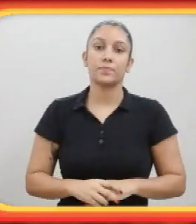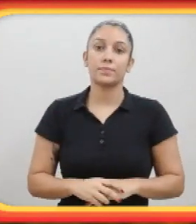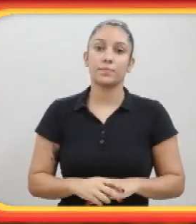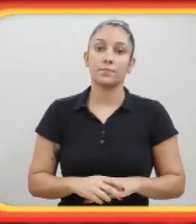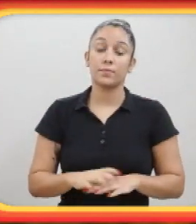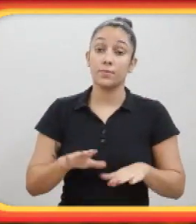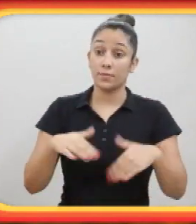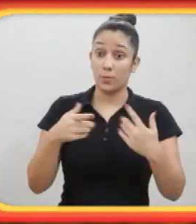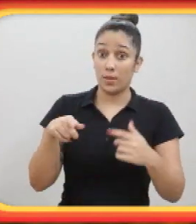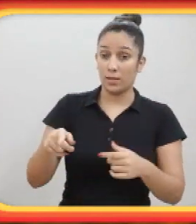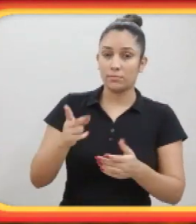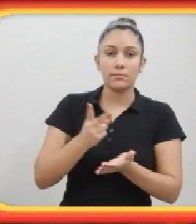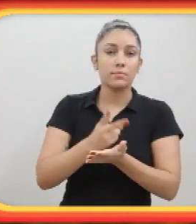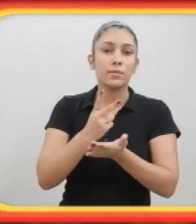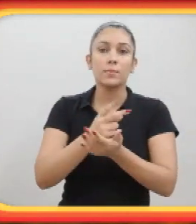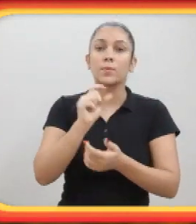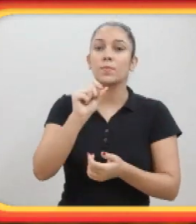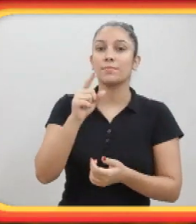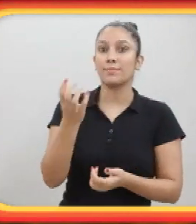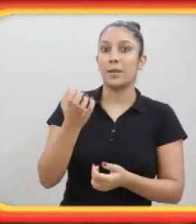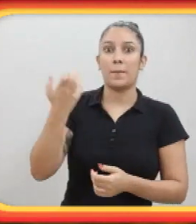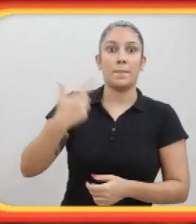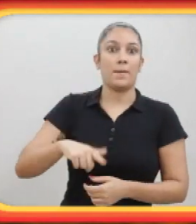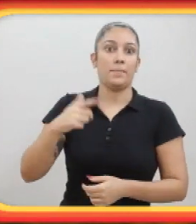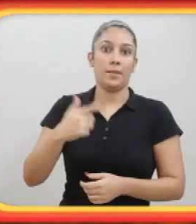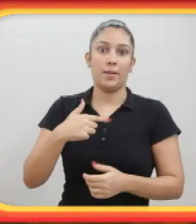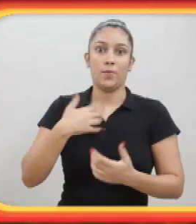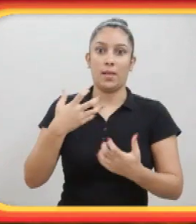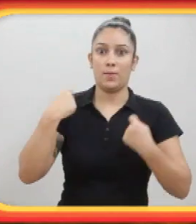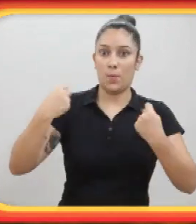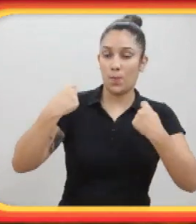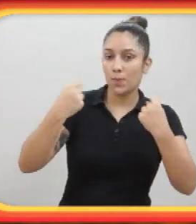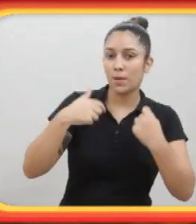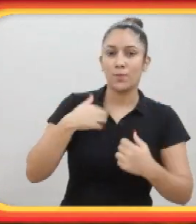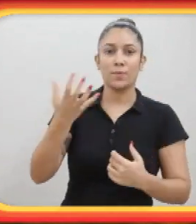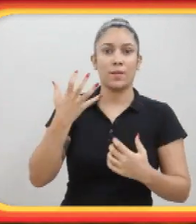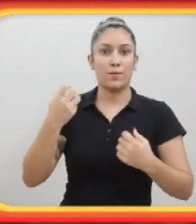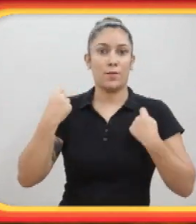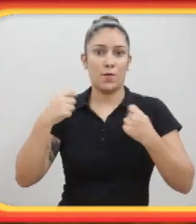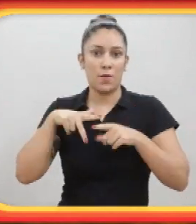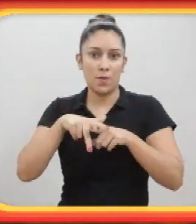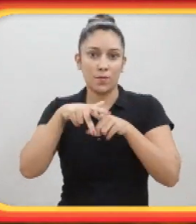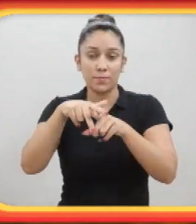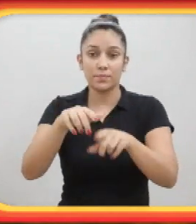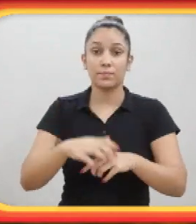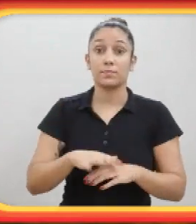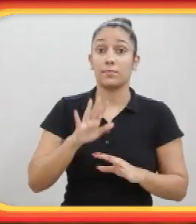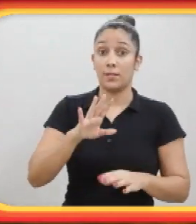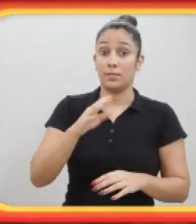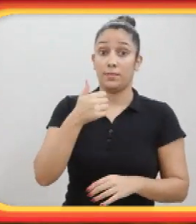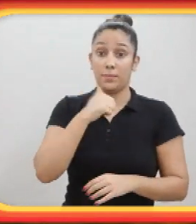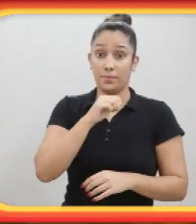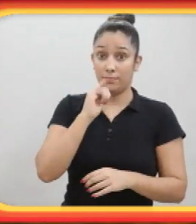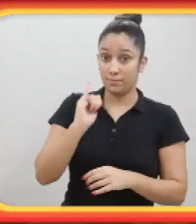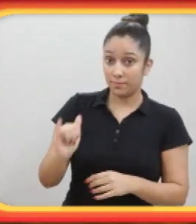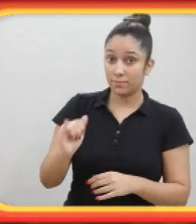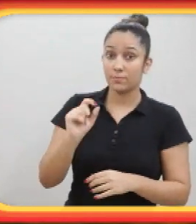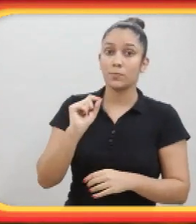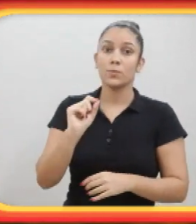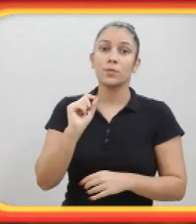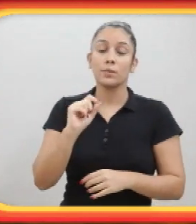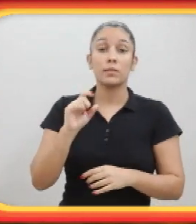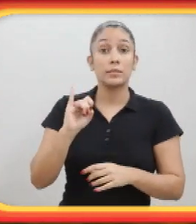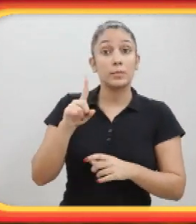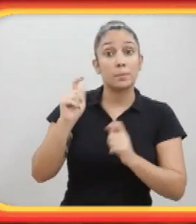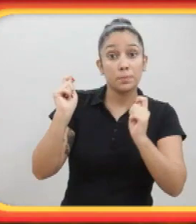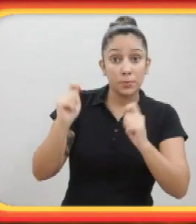cavalo através do som que a gente está emitindo. E isso motiva muito ela porque traz também independência para ela, né?